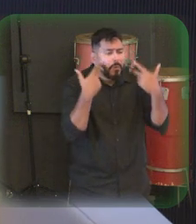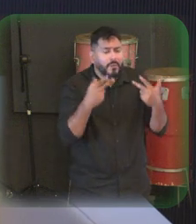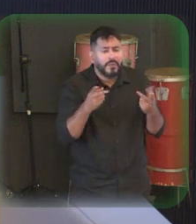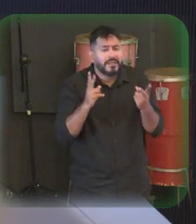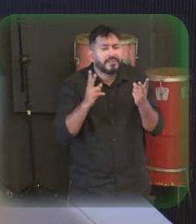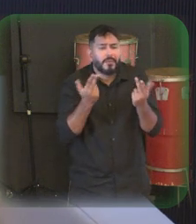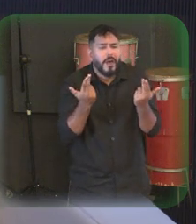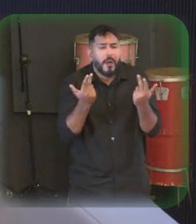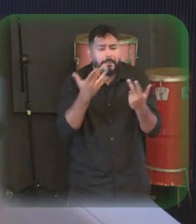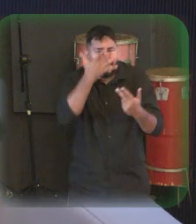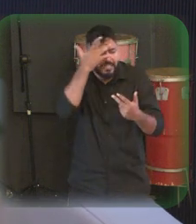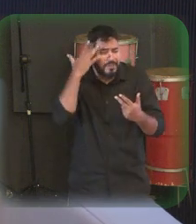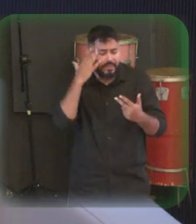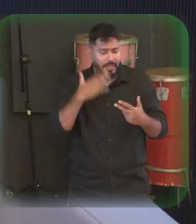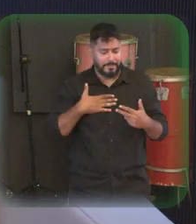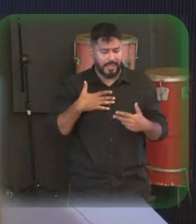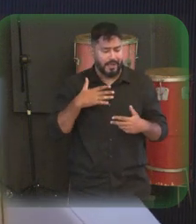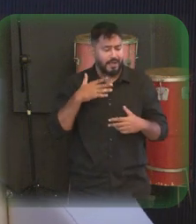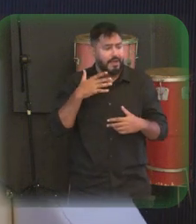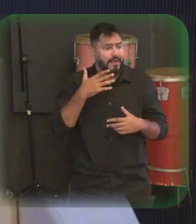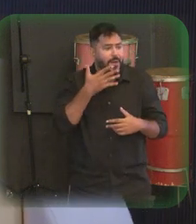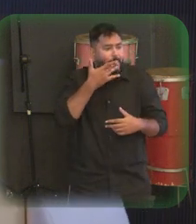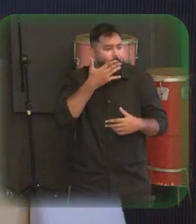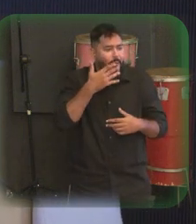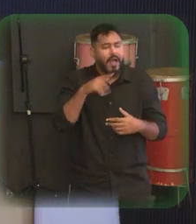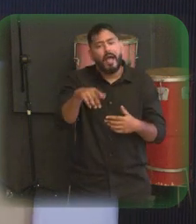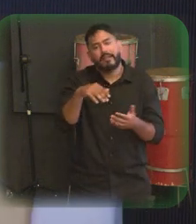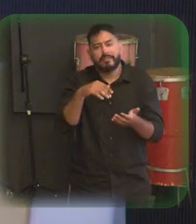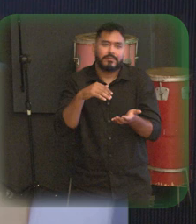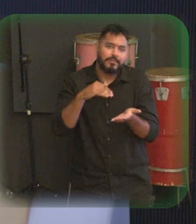cor estariam, que é a Secretaria da Mulher.